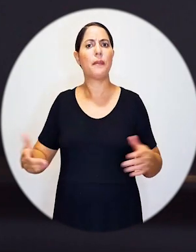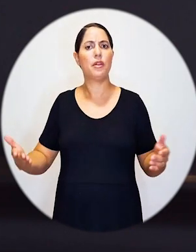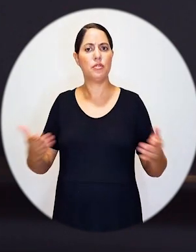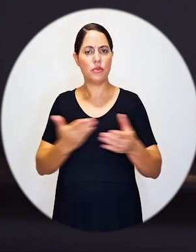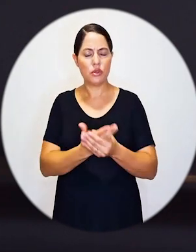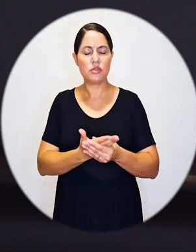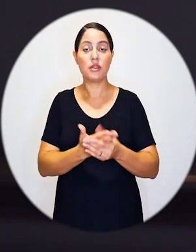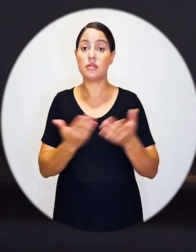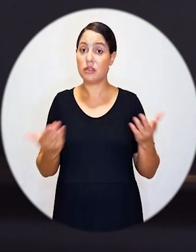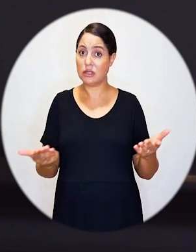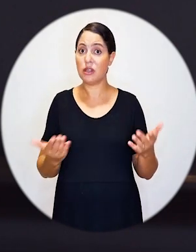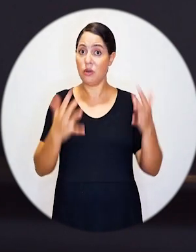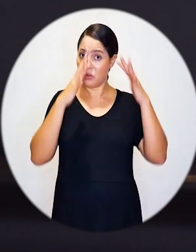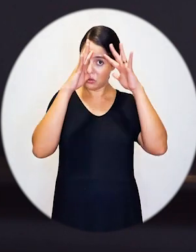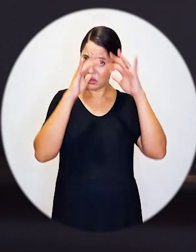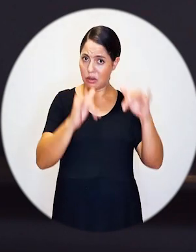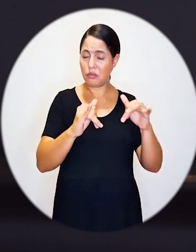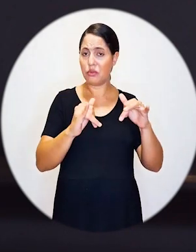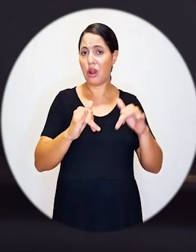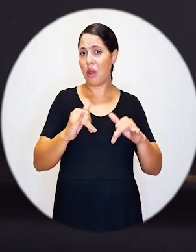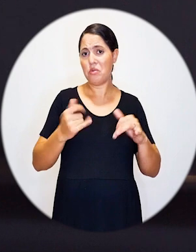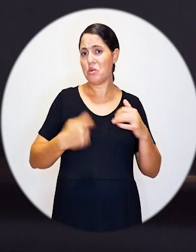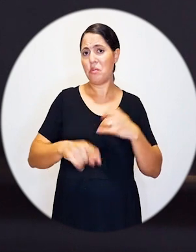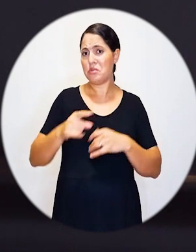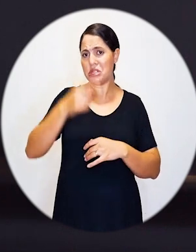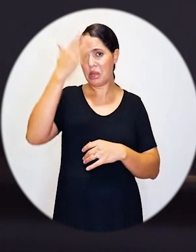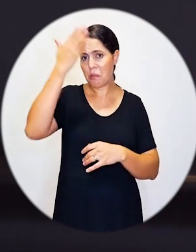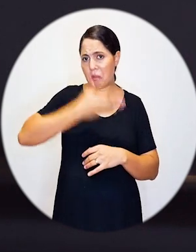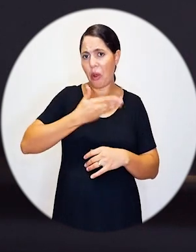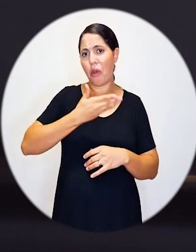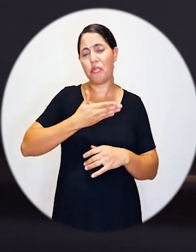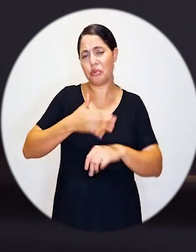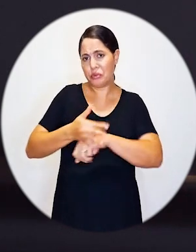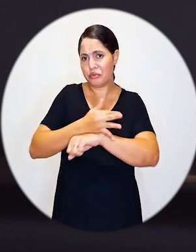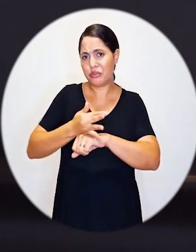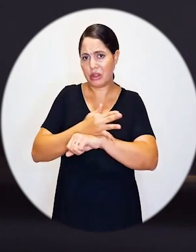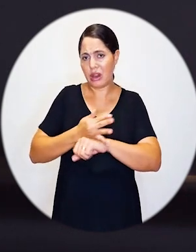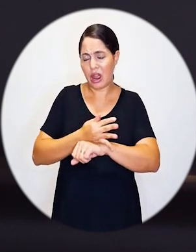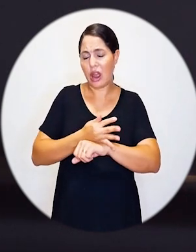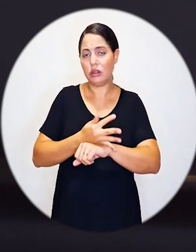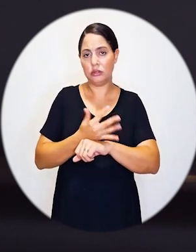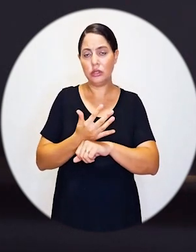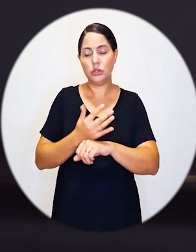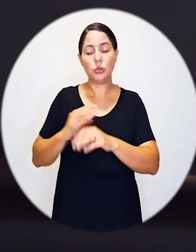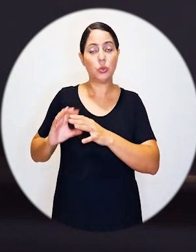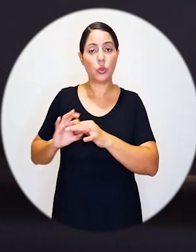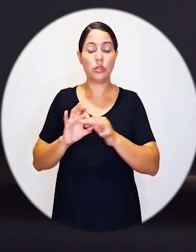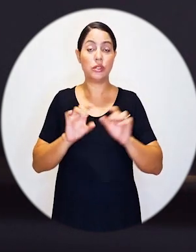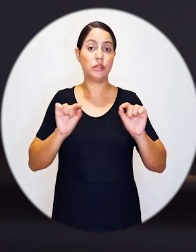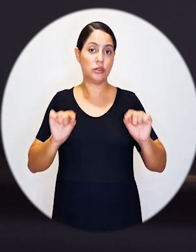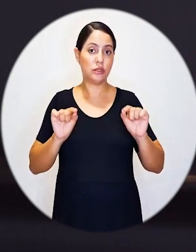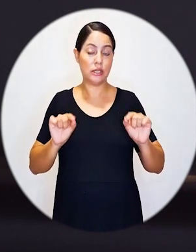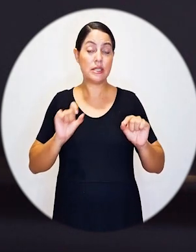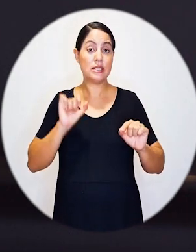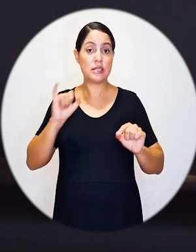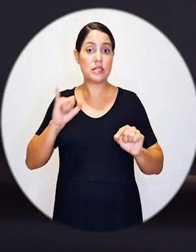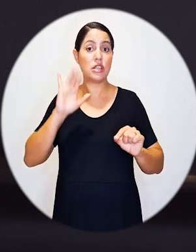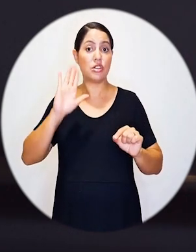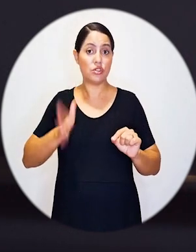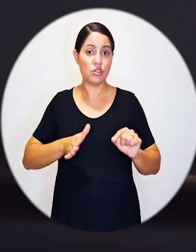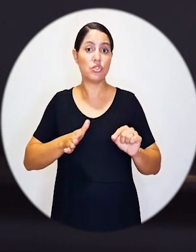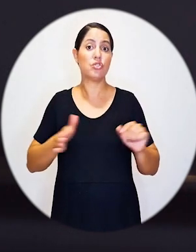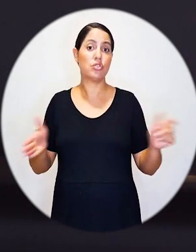prevê que o tribunal determine a correção do vício de não comprovação do feriado ou então desconsidere a omissão